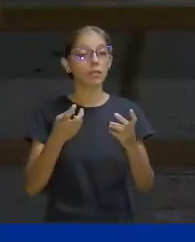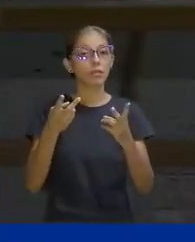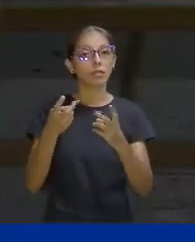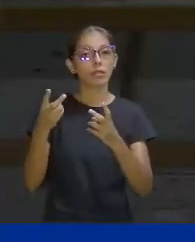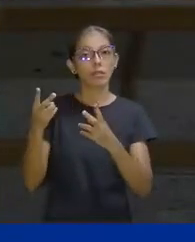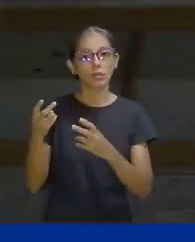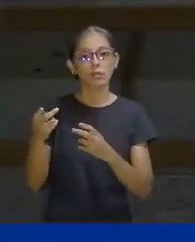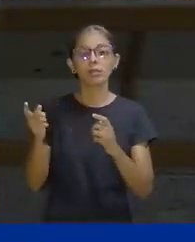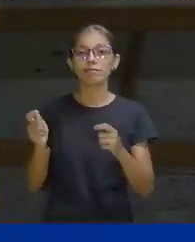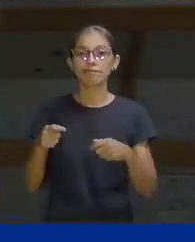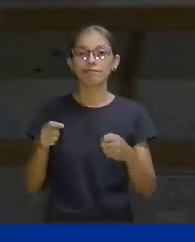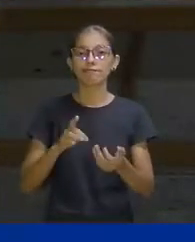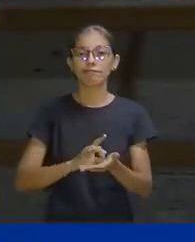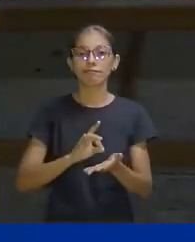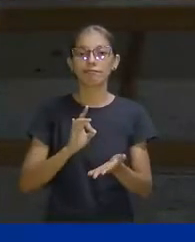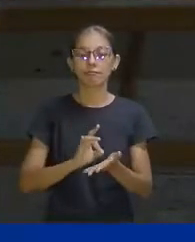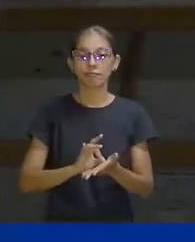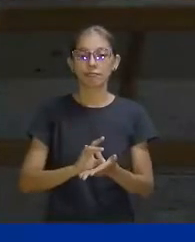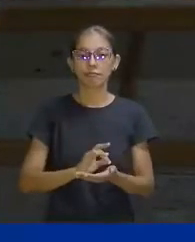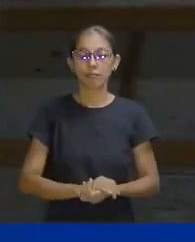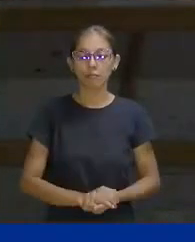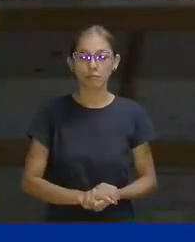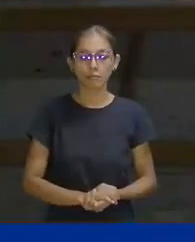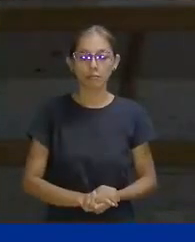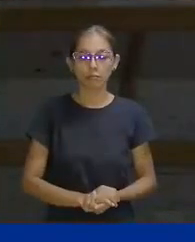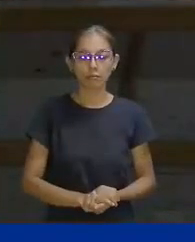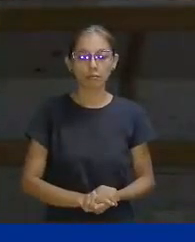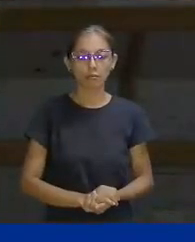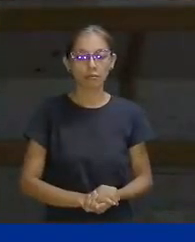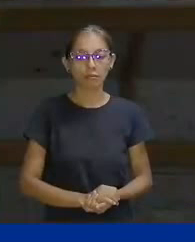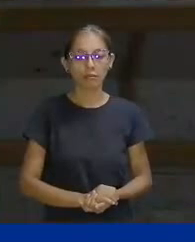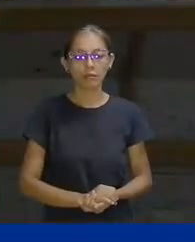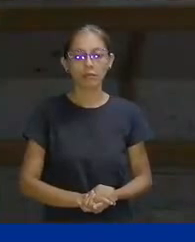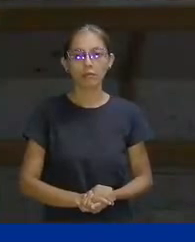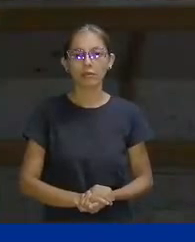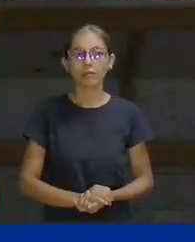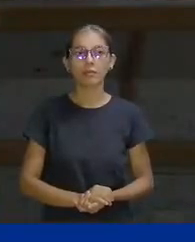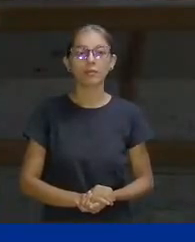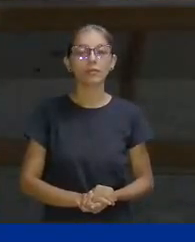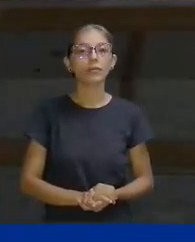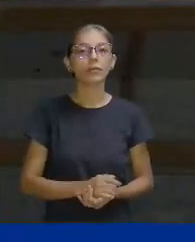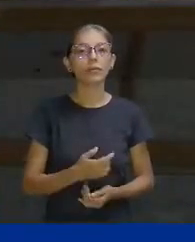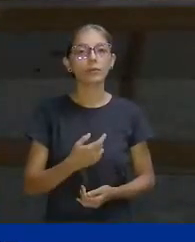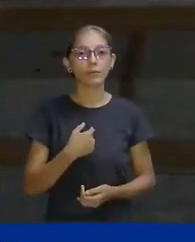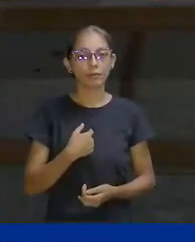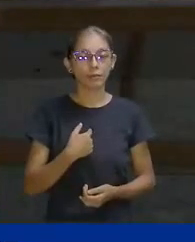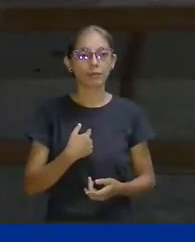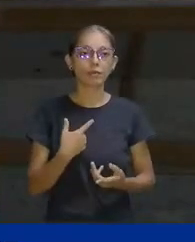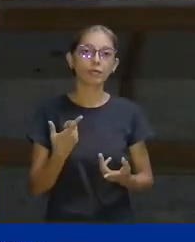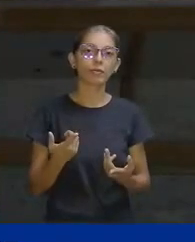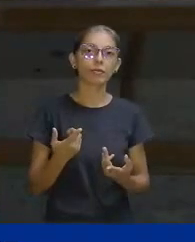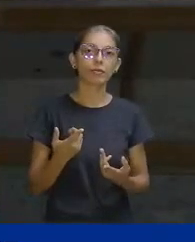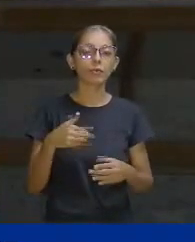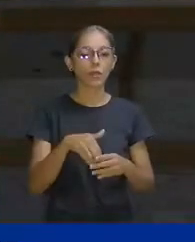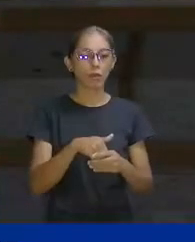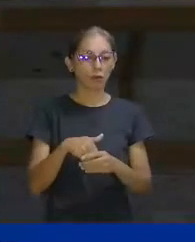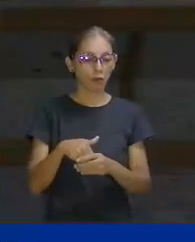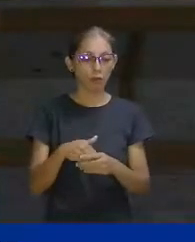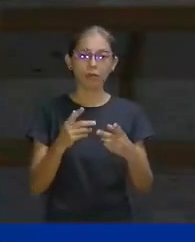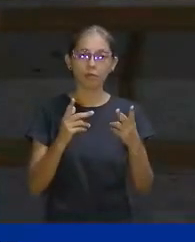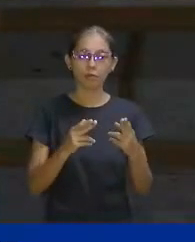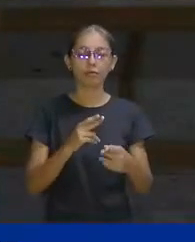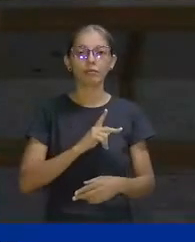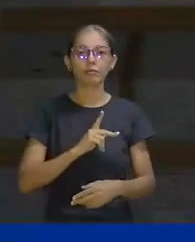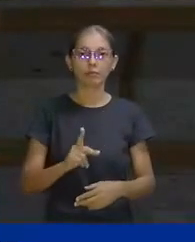deletérias, e isso provoca, e temos realmente tem uma visão para o futuro. Eu, então, Excelência, acompanho